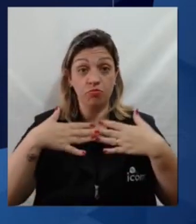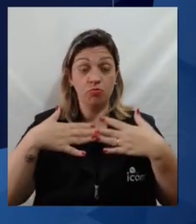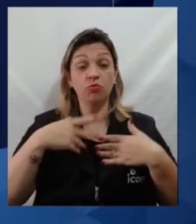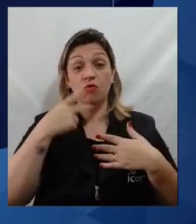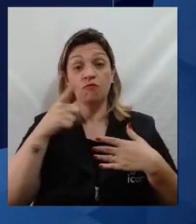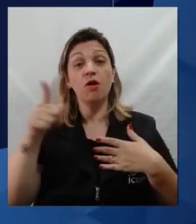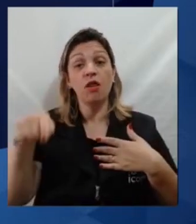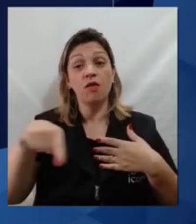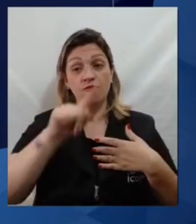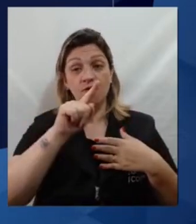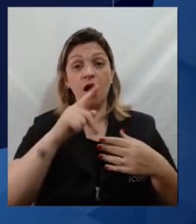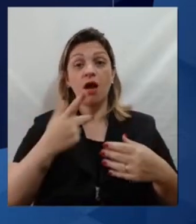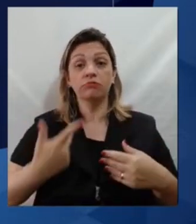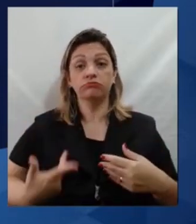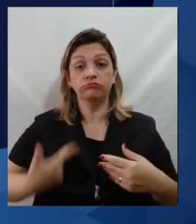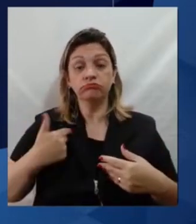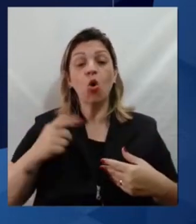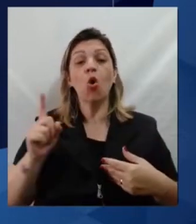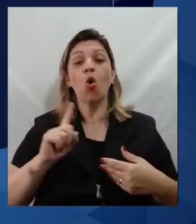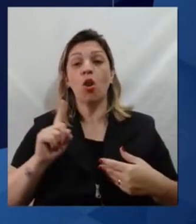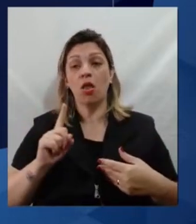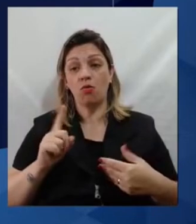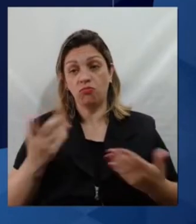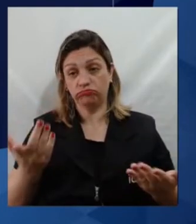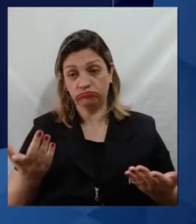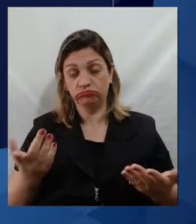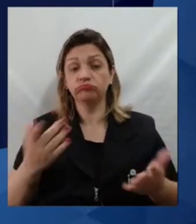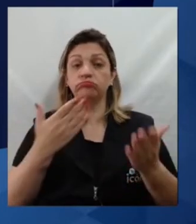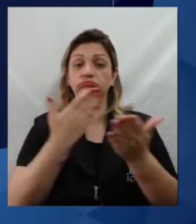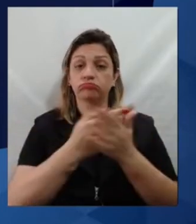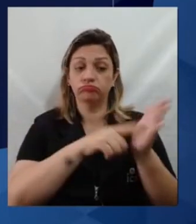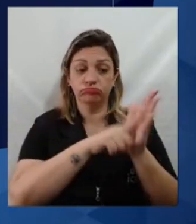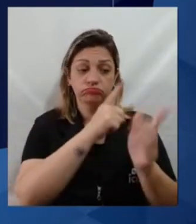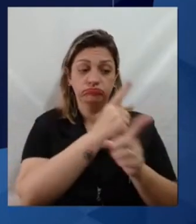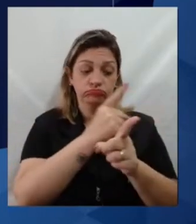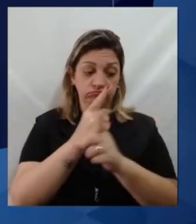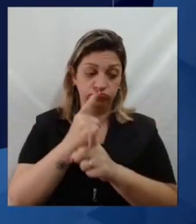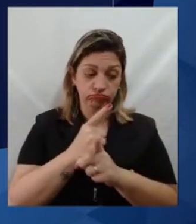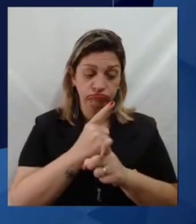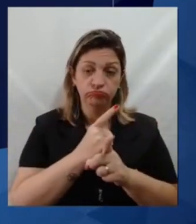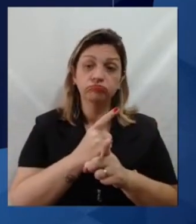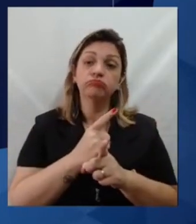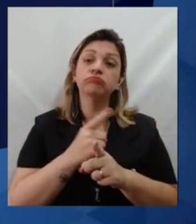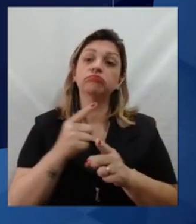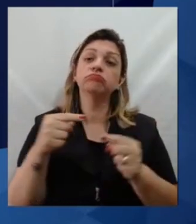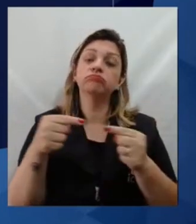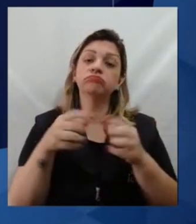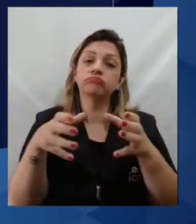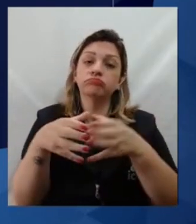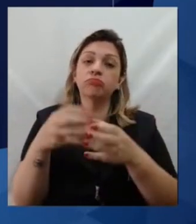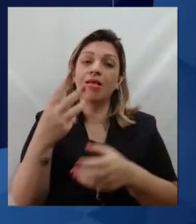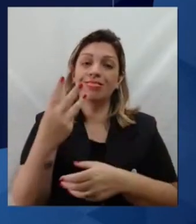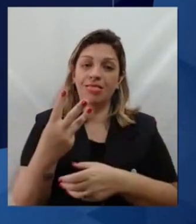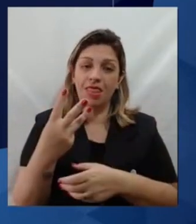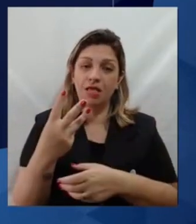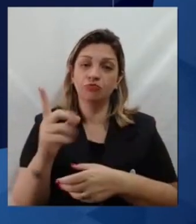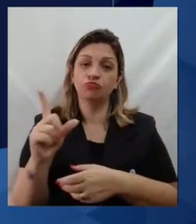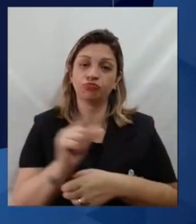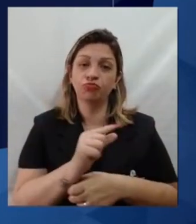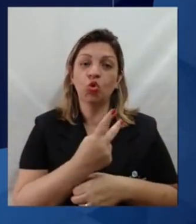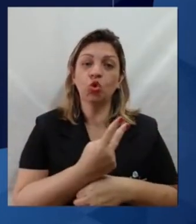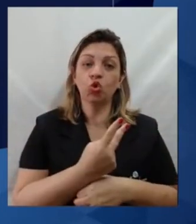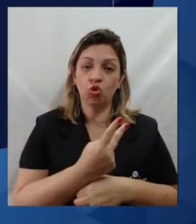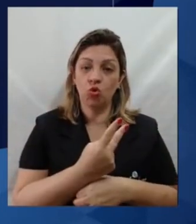transplantes. Alguns estudos identificaram os pacientes da classe funcional 3, que reduziram para a classe funcional 2 e saiu da